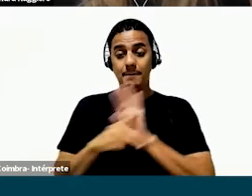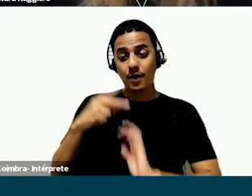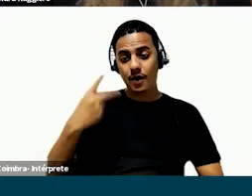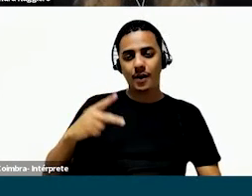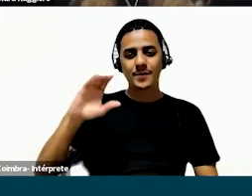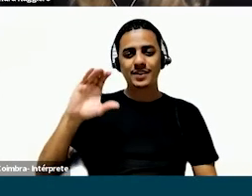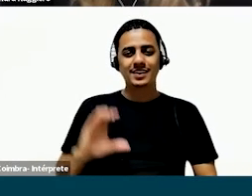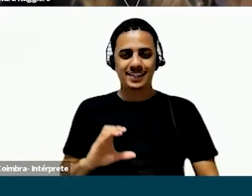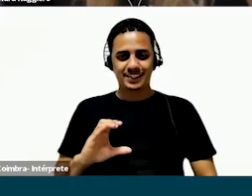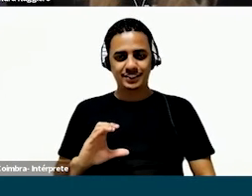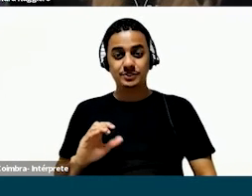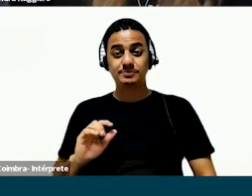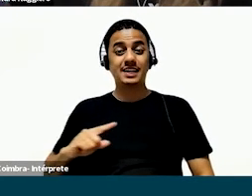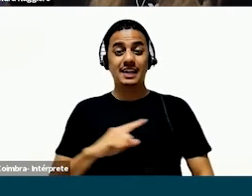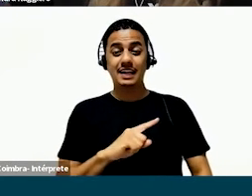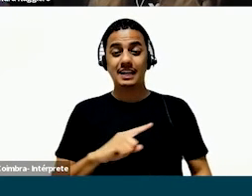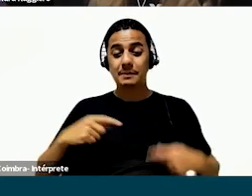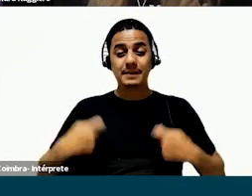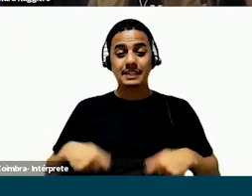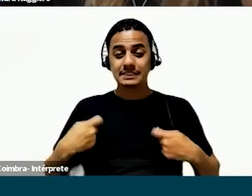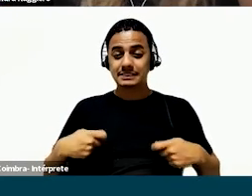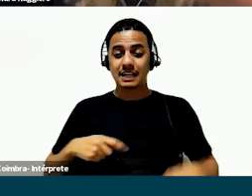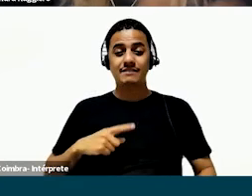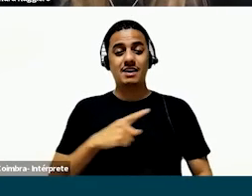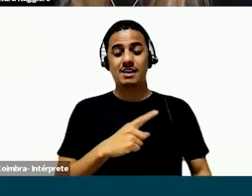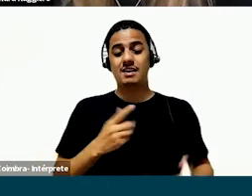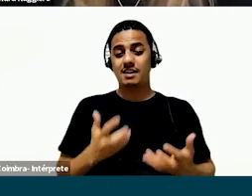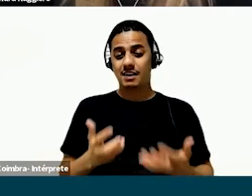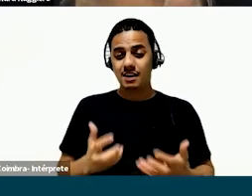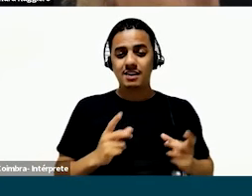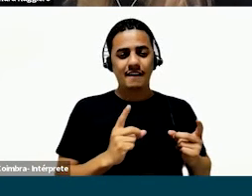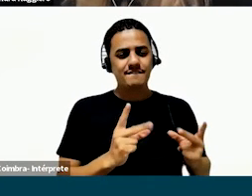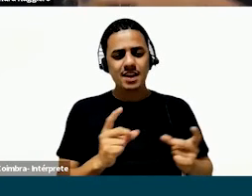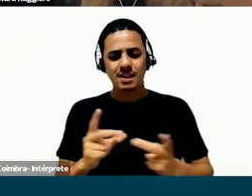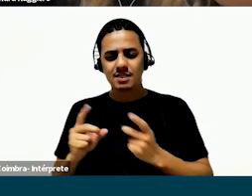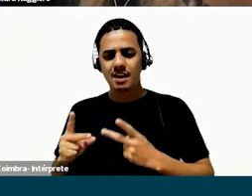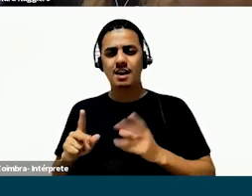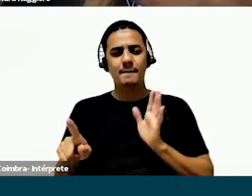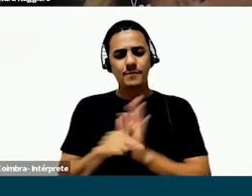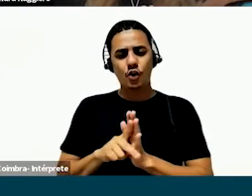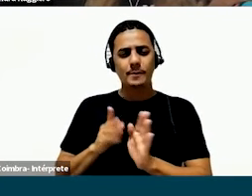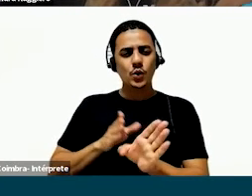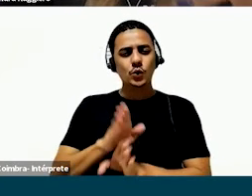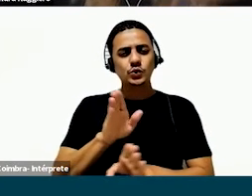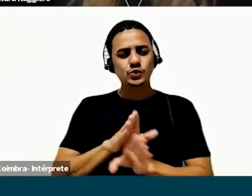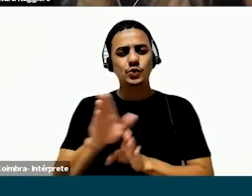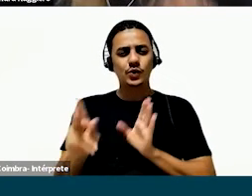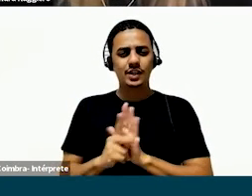trabalhar em cima do cliente dele. Então, ele queria vender mais